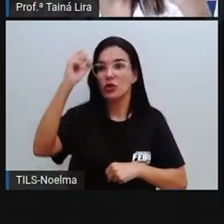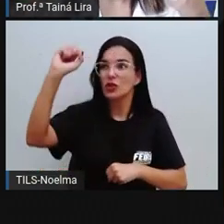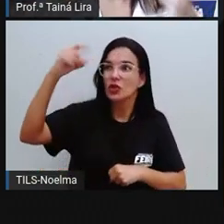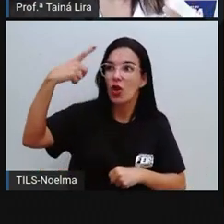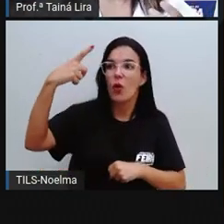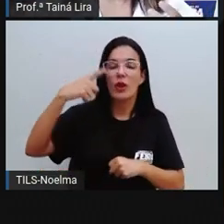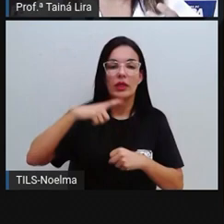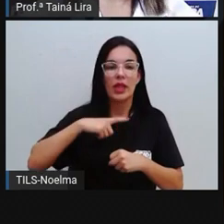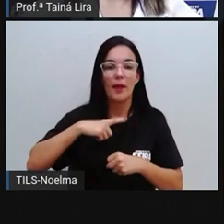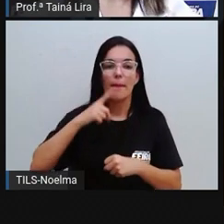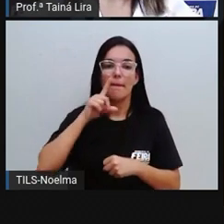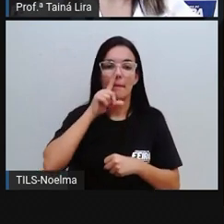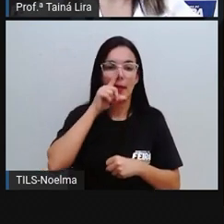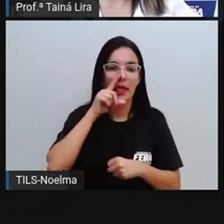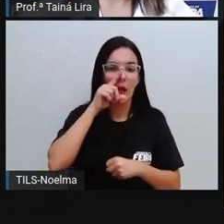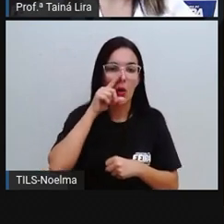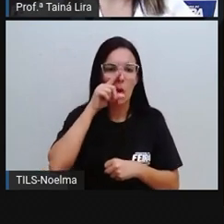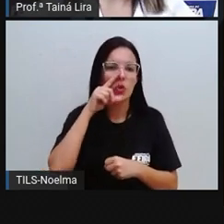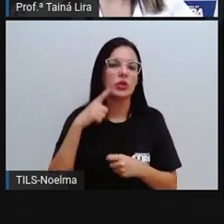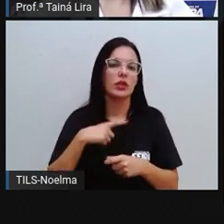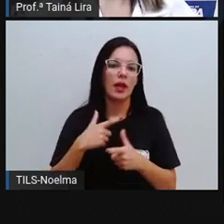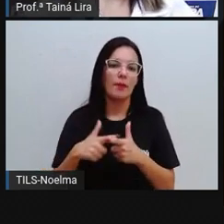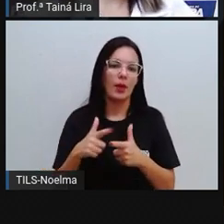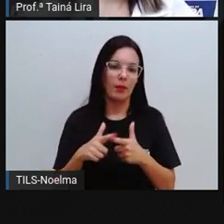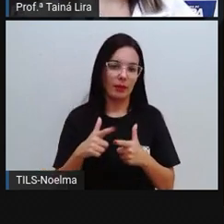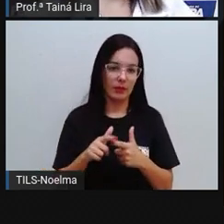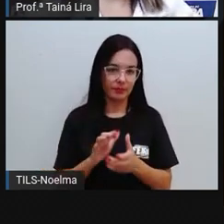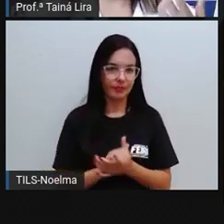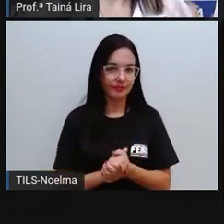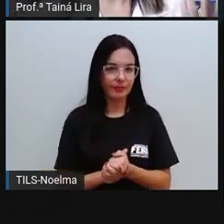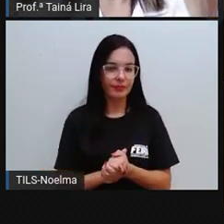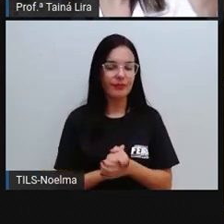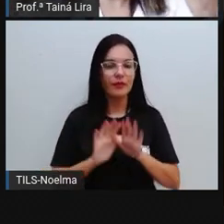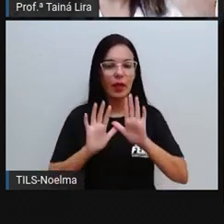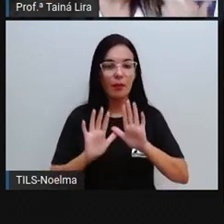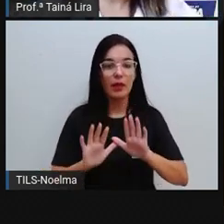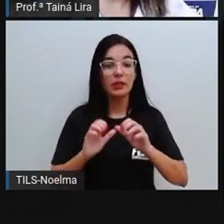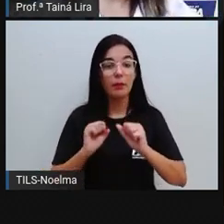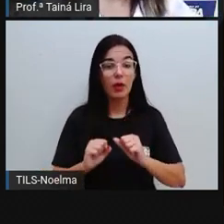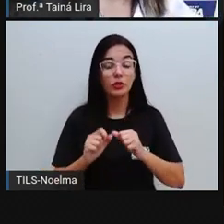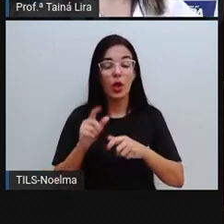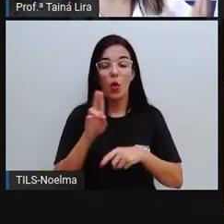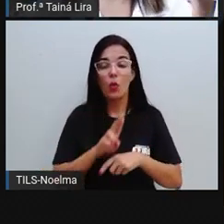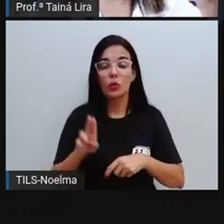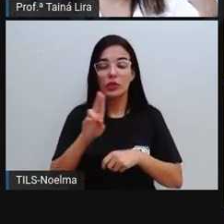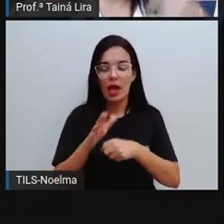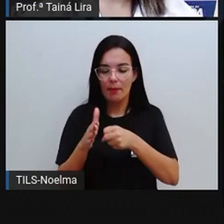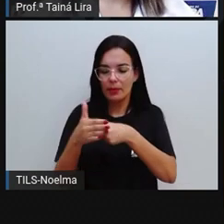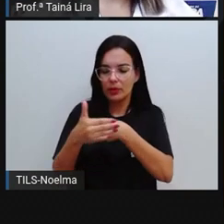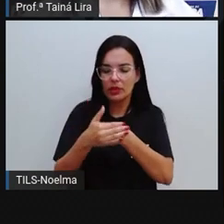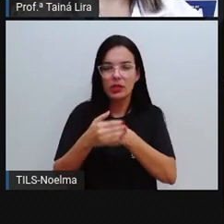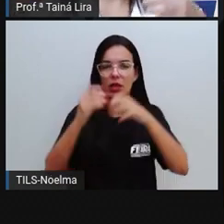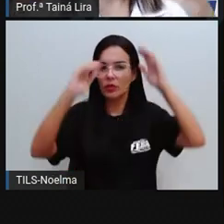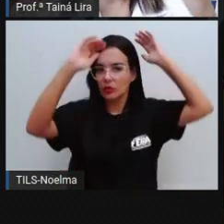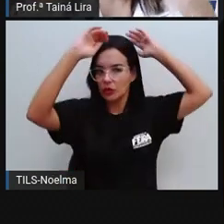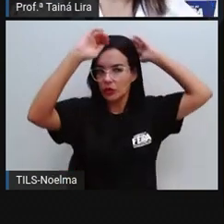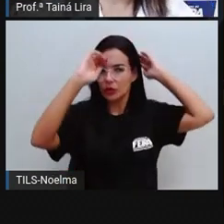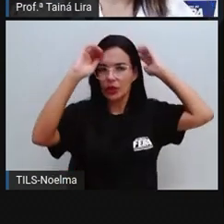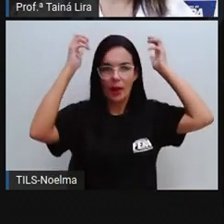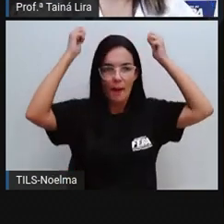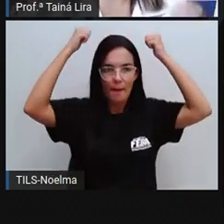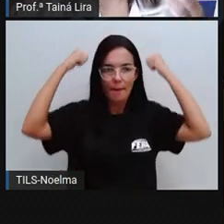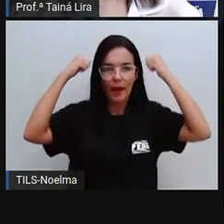Então, não é que você vai embora da praia, mas utilizar proteção, um chapéu,